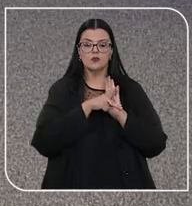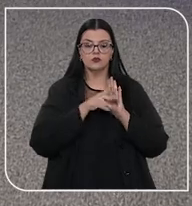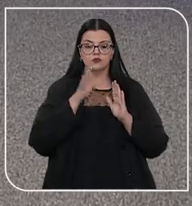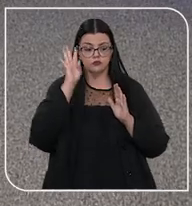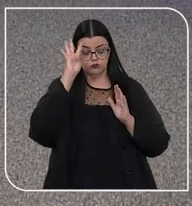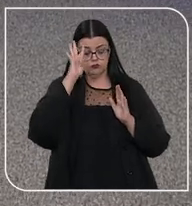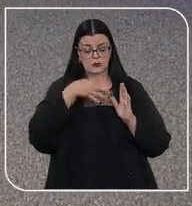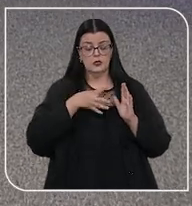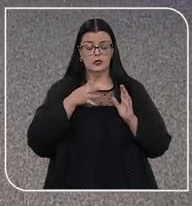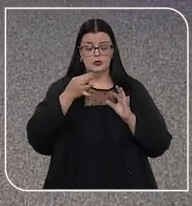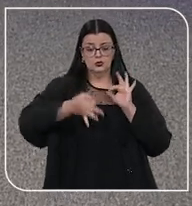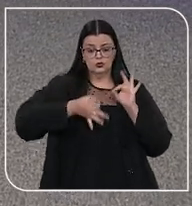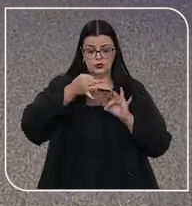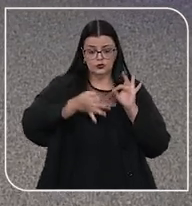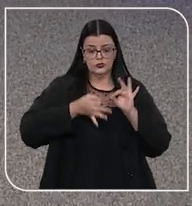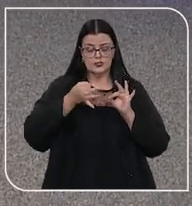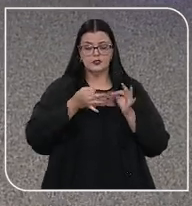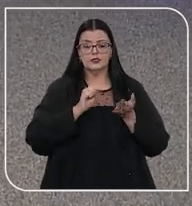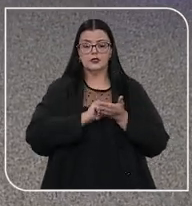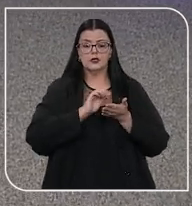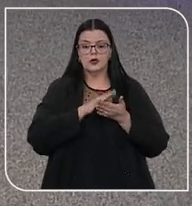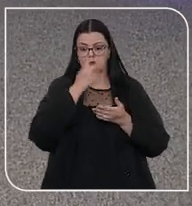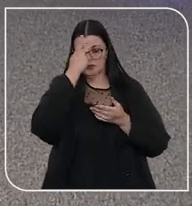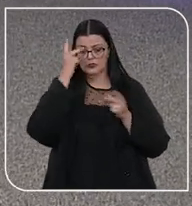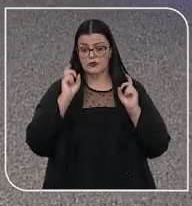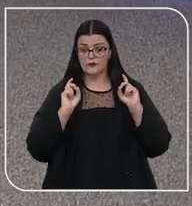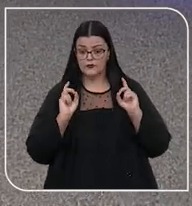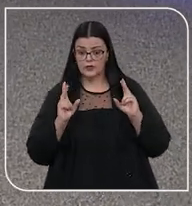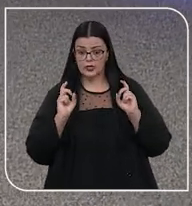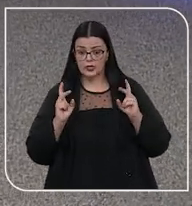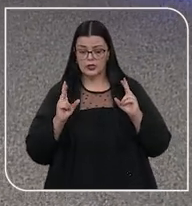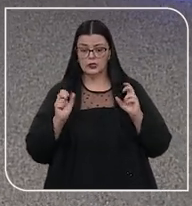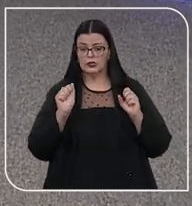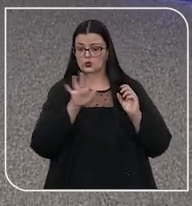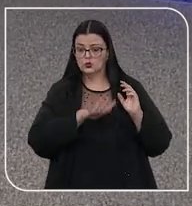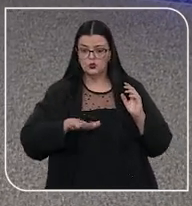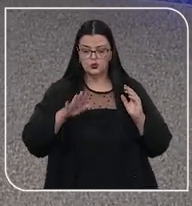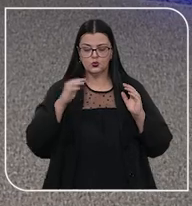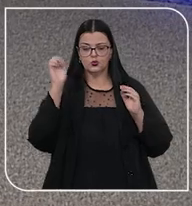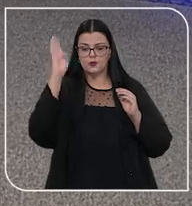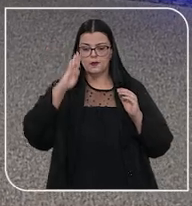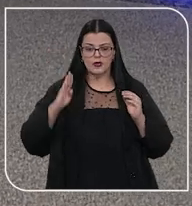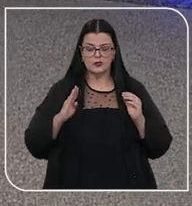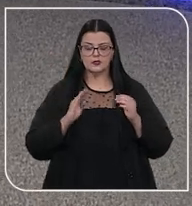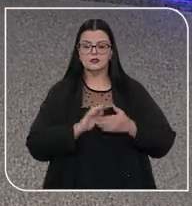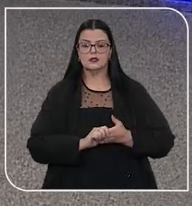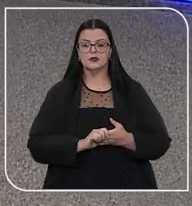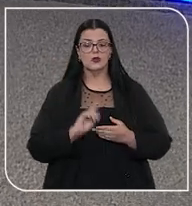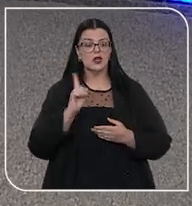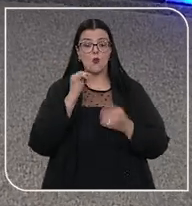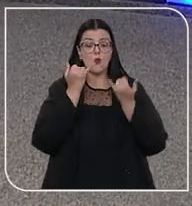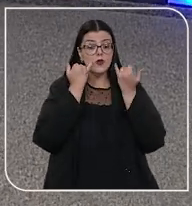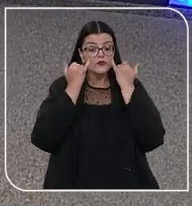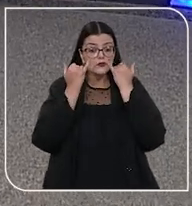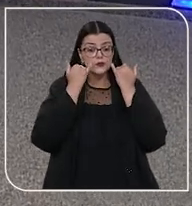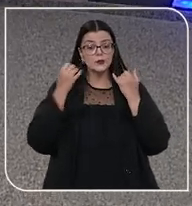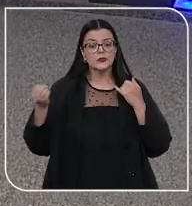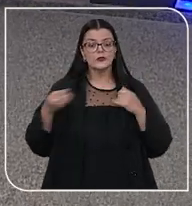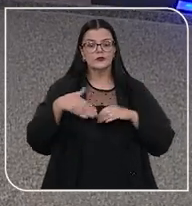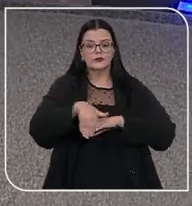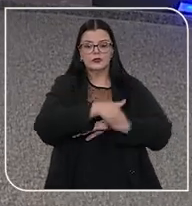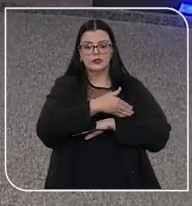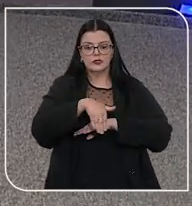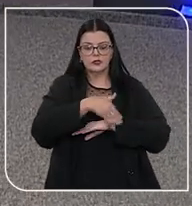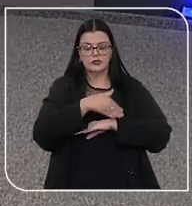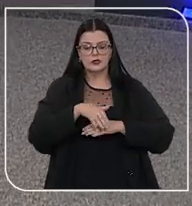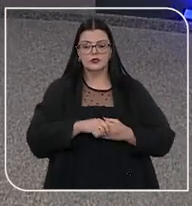judicial para apreender o passaporte de um devedor que vendeu seus bens e foi embora do Brasil sem informar o novo endereço